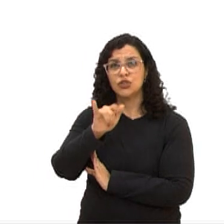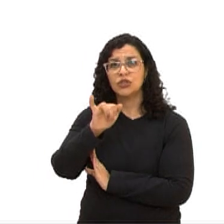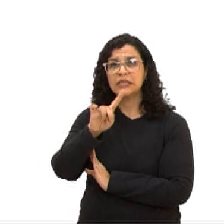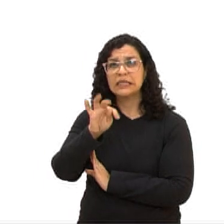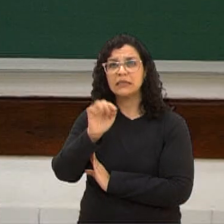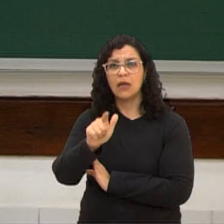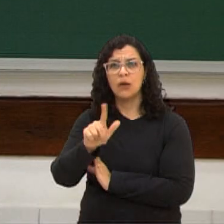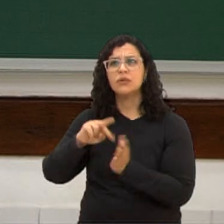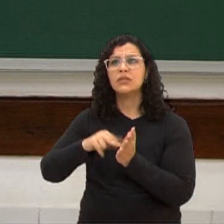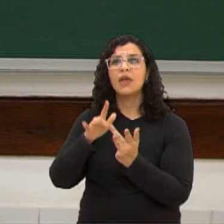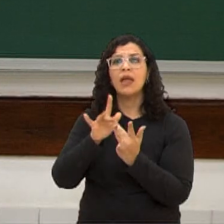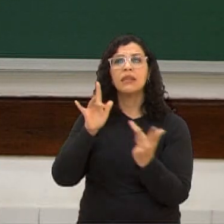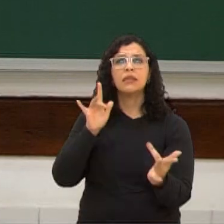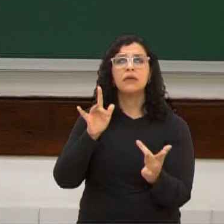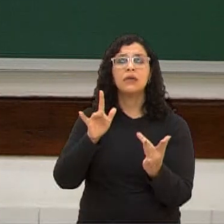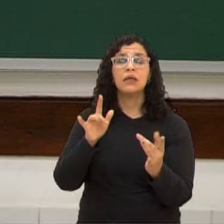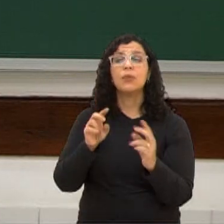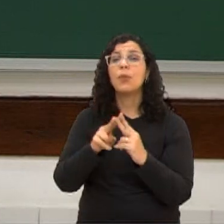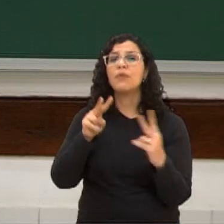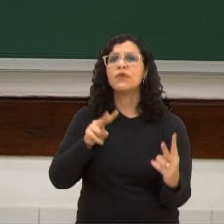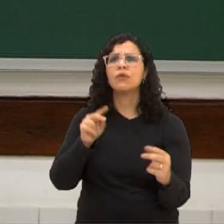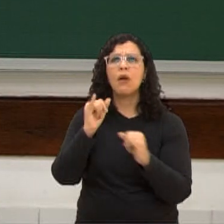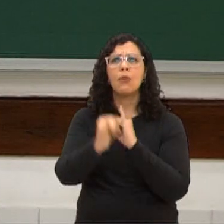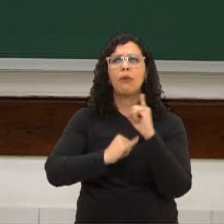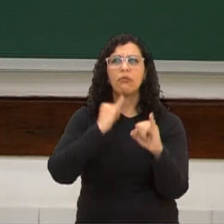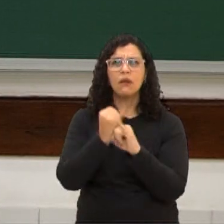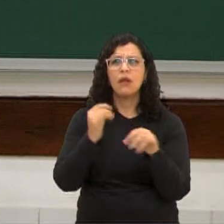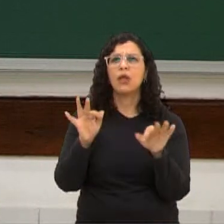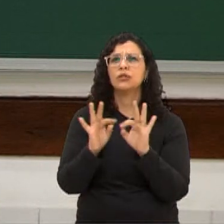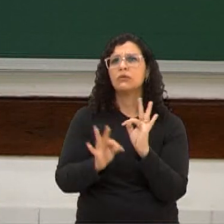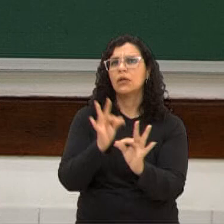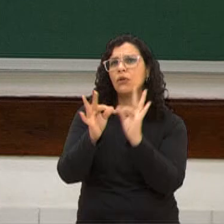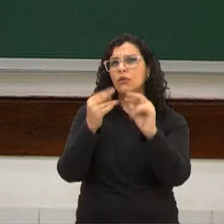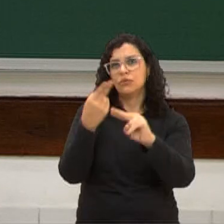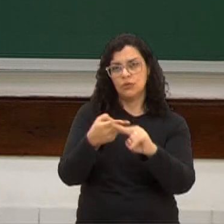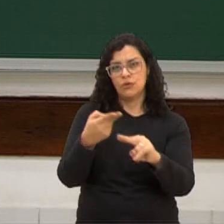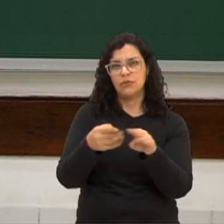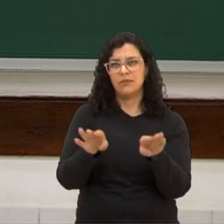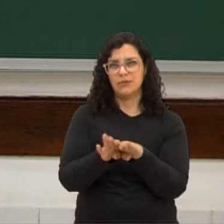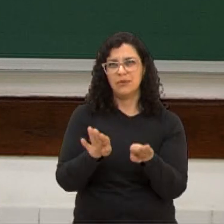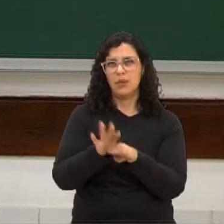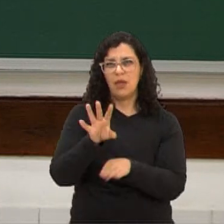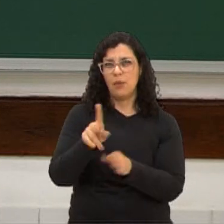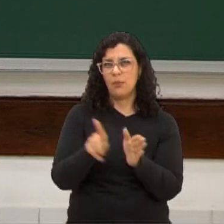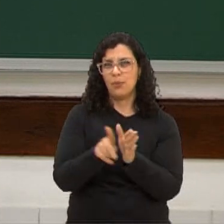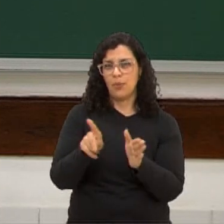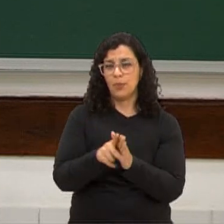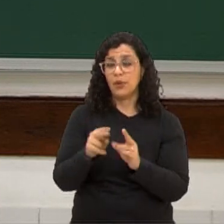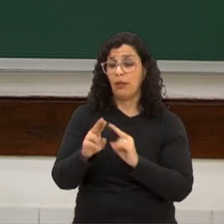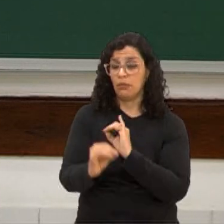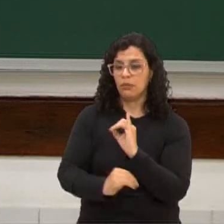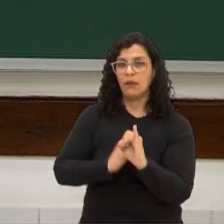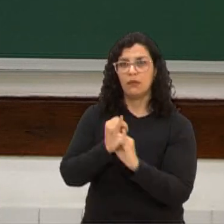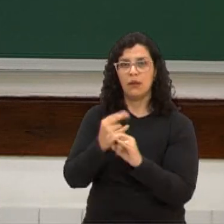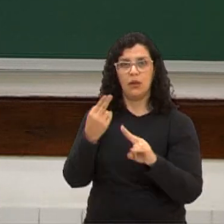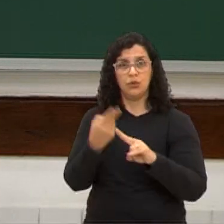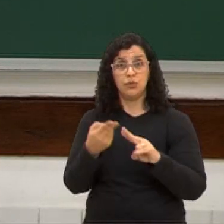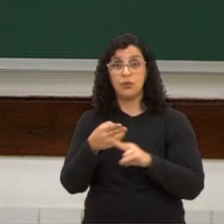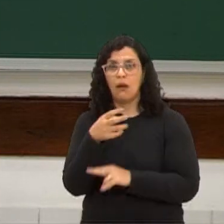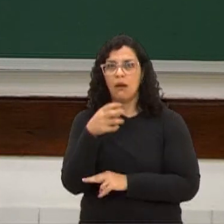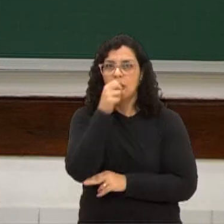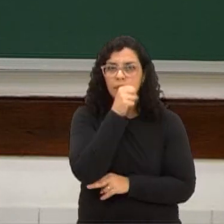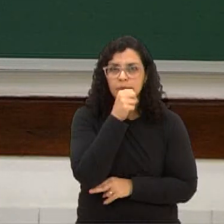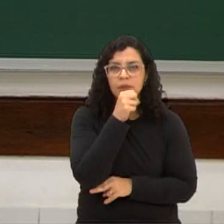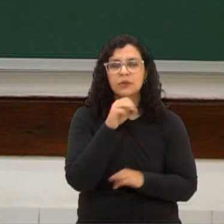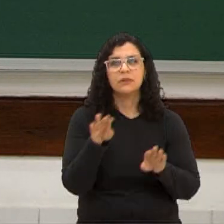são os gêneros digitais? São os gêneros que fazem parte do meio tecnológico, né? Que fazem parte da internet. Como a internet é um meio muito